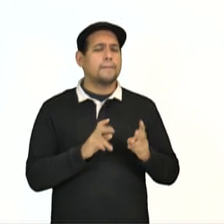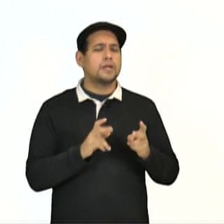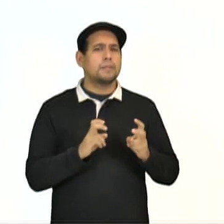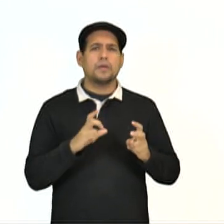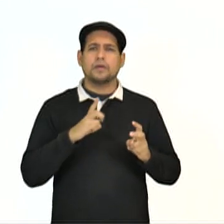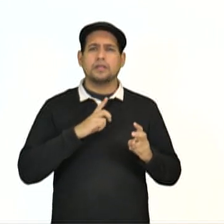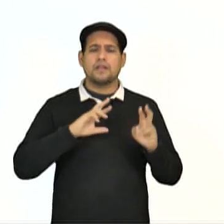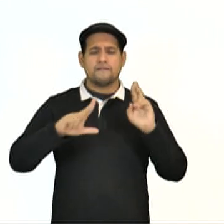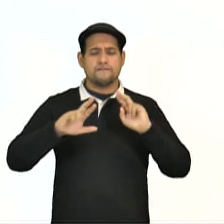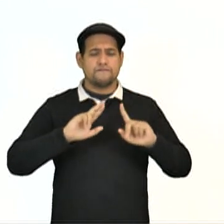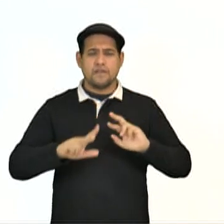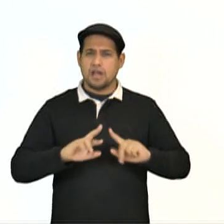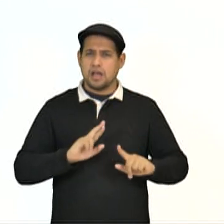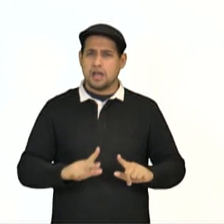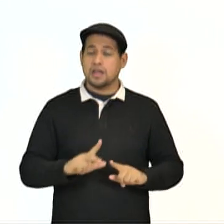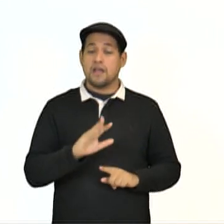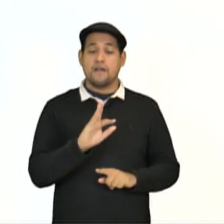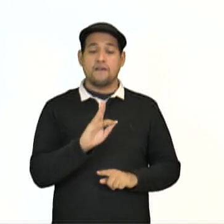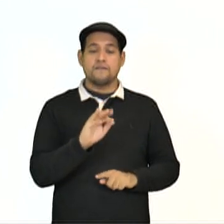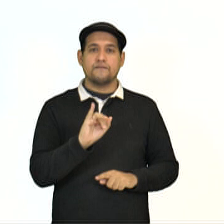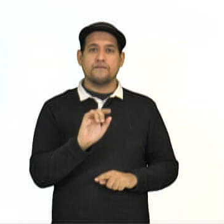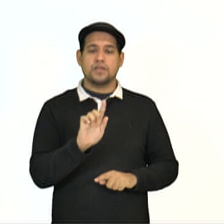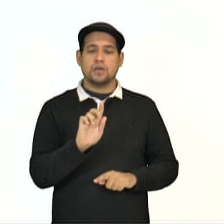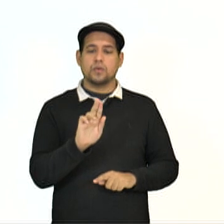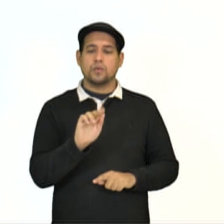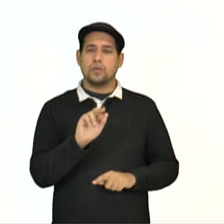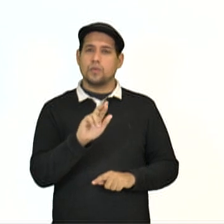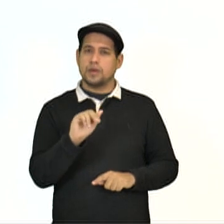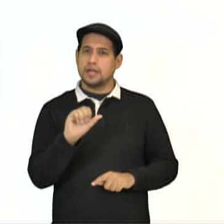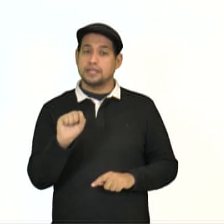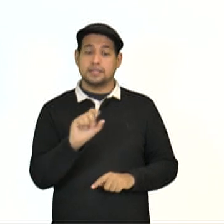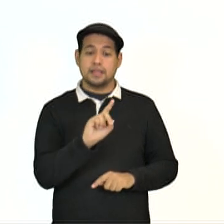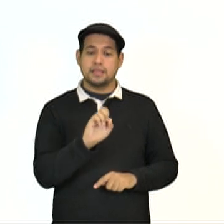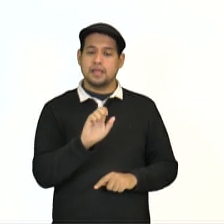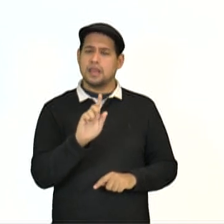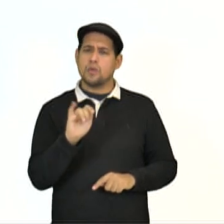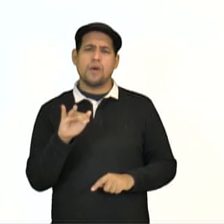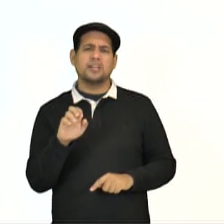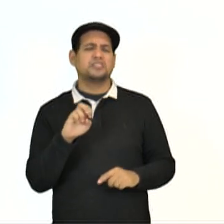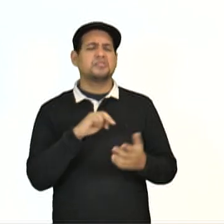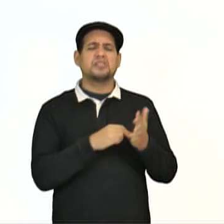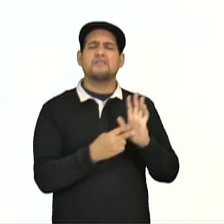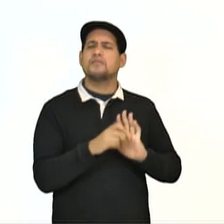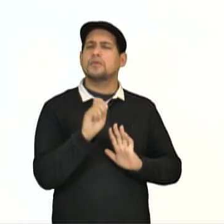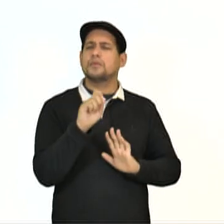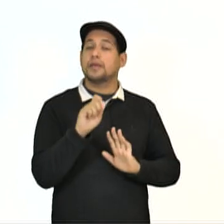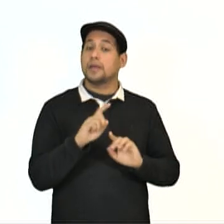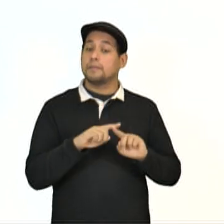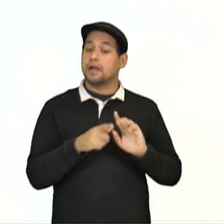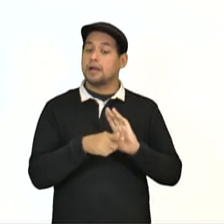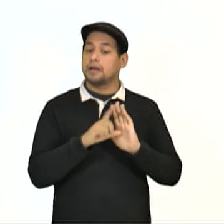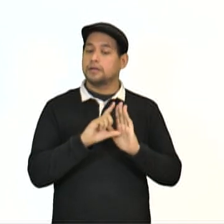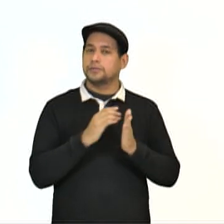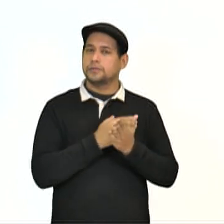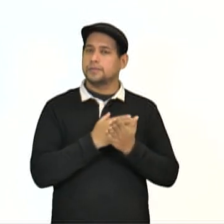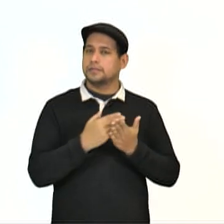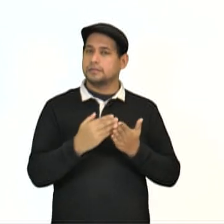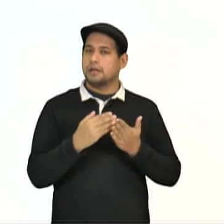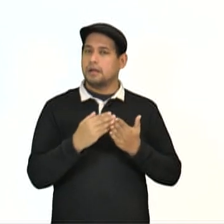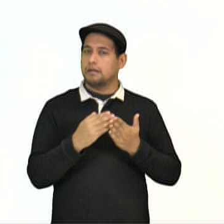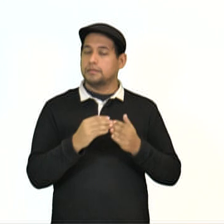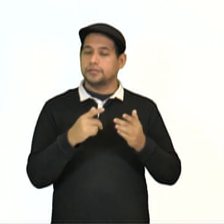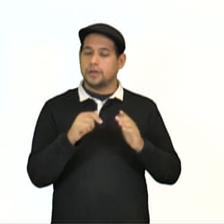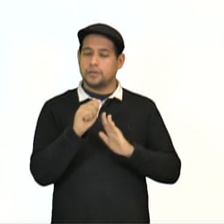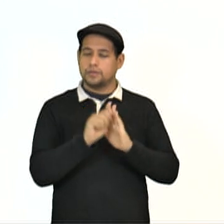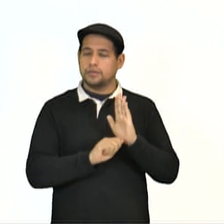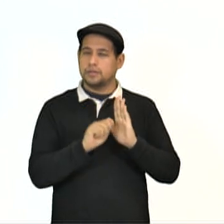cheios de figuras de linguagem? O que será que são figuras de linguagem? Então, antes de começar, para deixar o seu